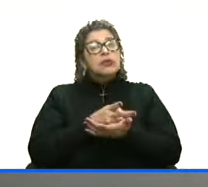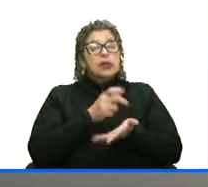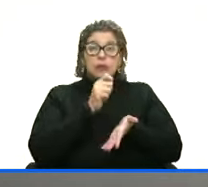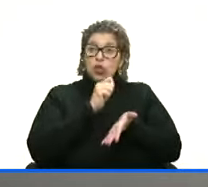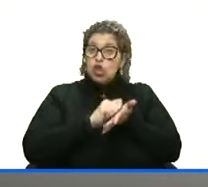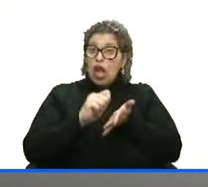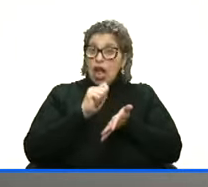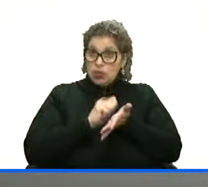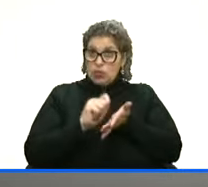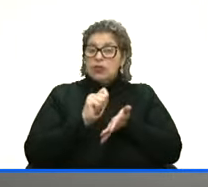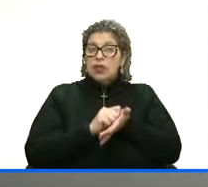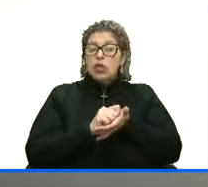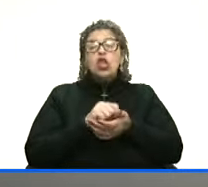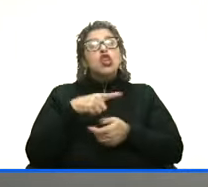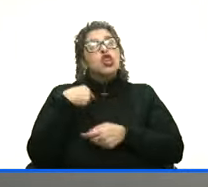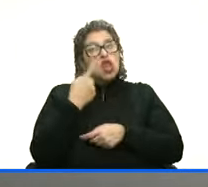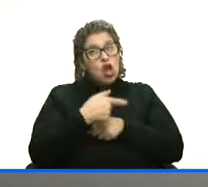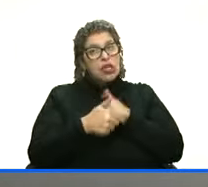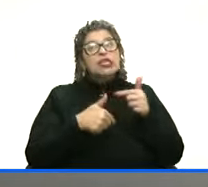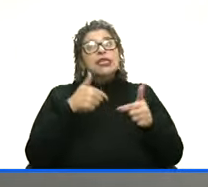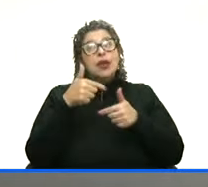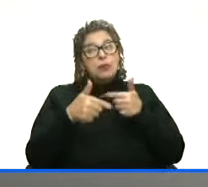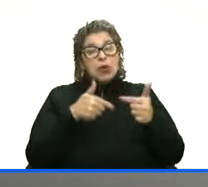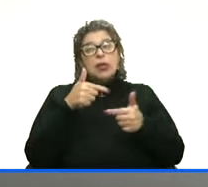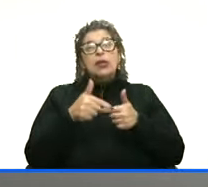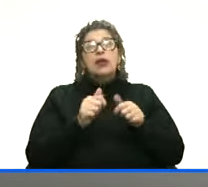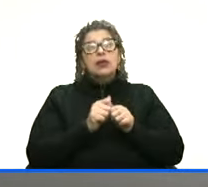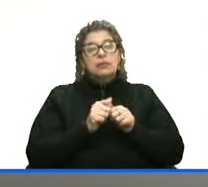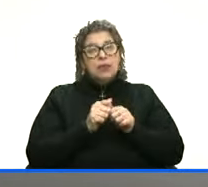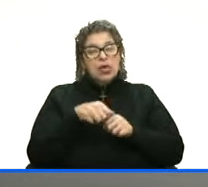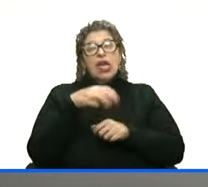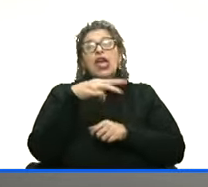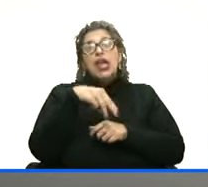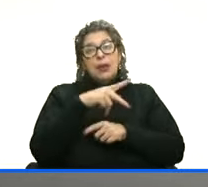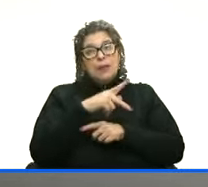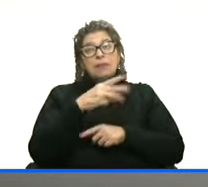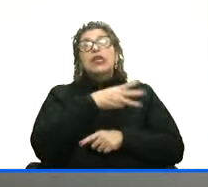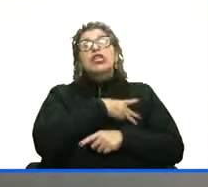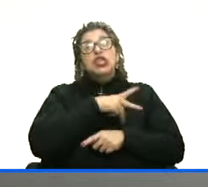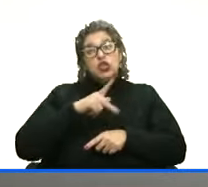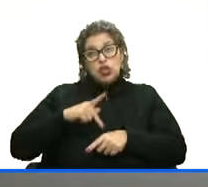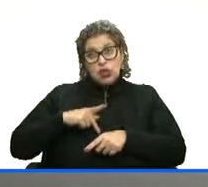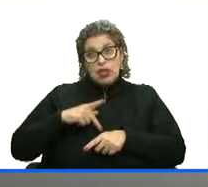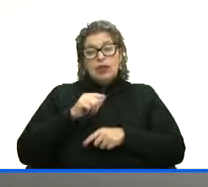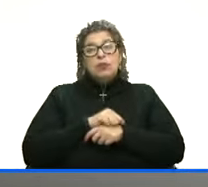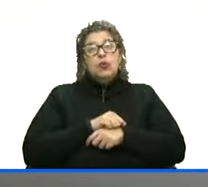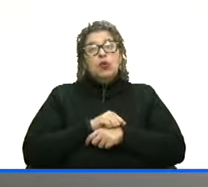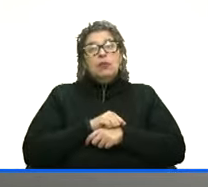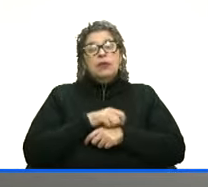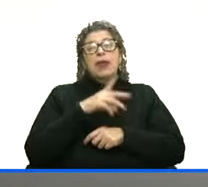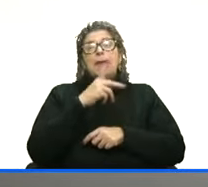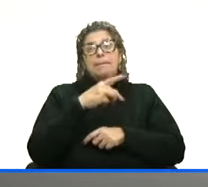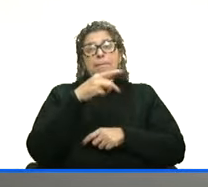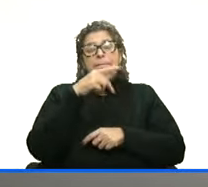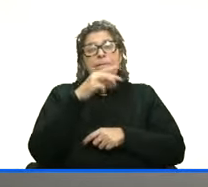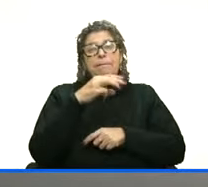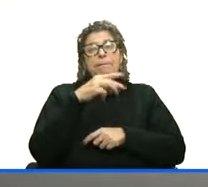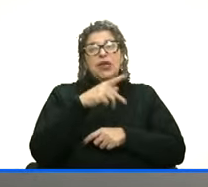anotei, nós estamos trabalhando isso com o MP, com o Tribunal de Contas, com a